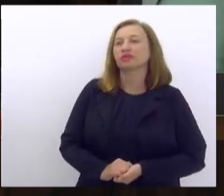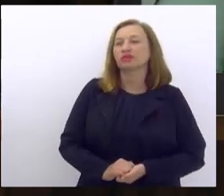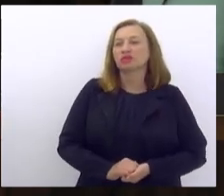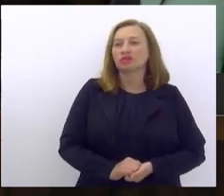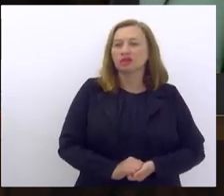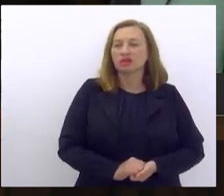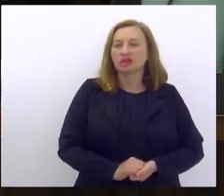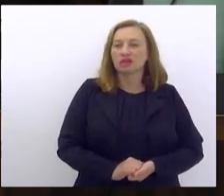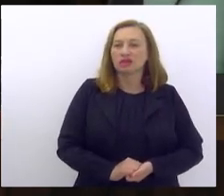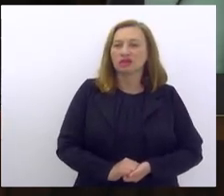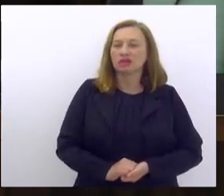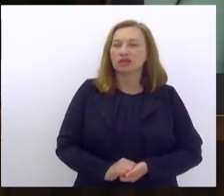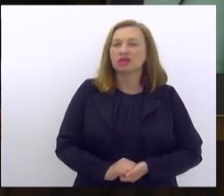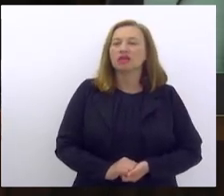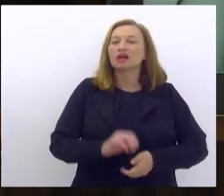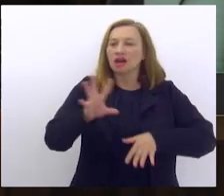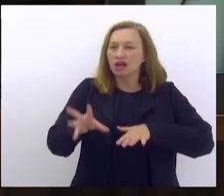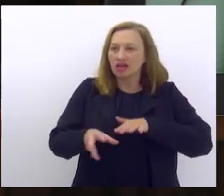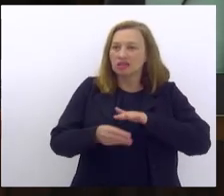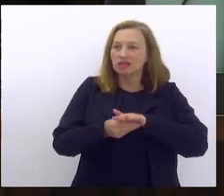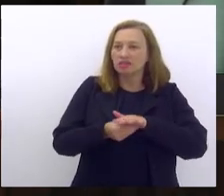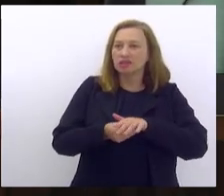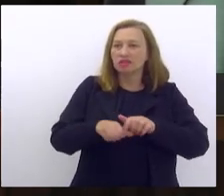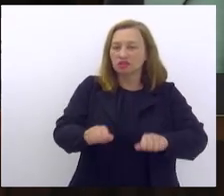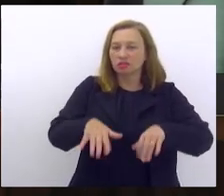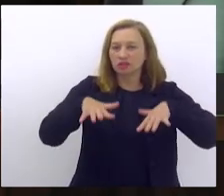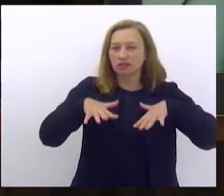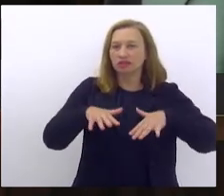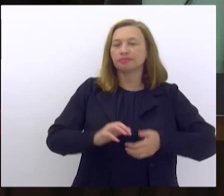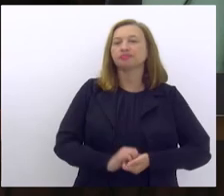financeira e controle, as emendas de plenário.